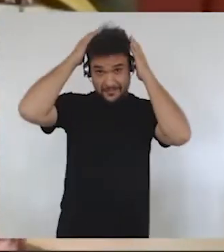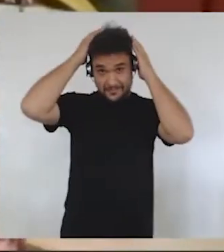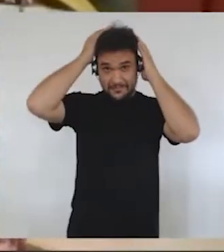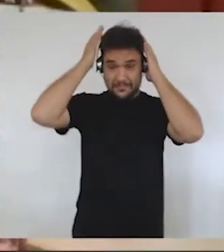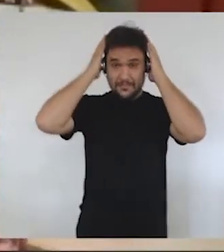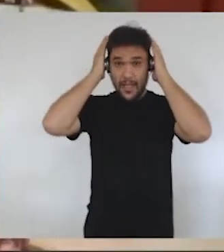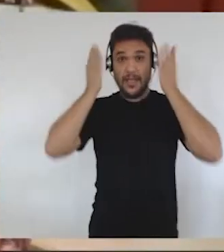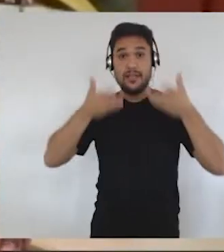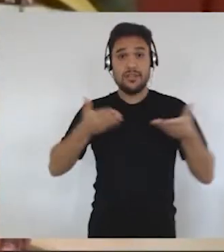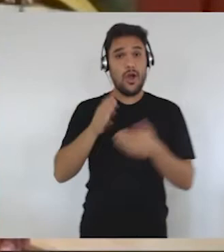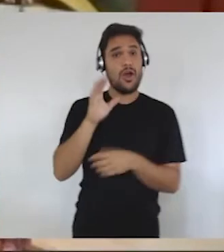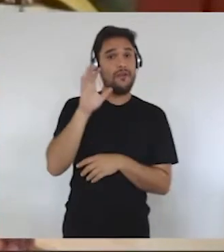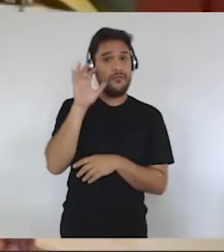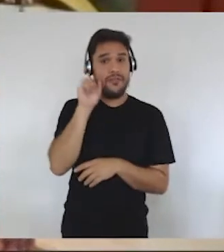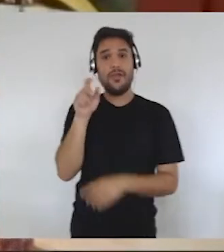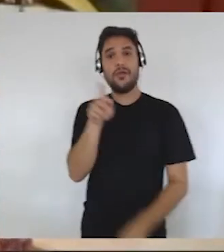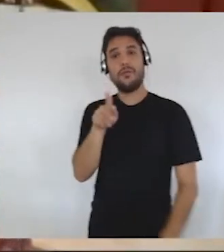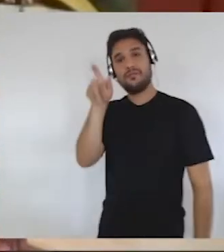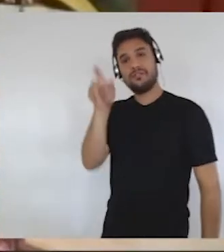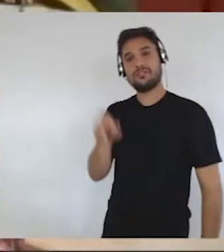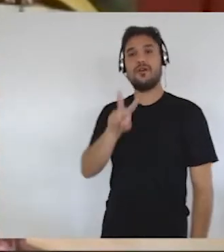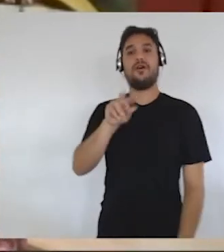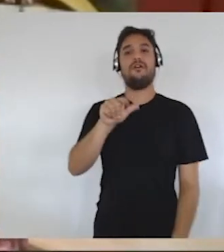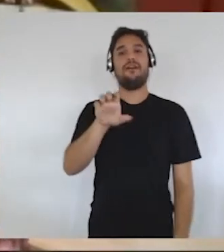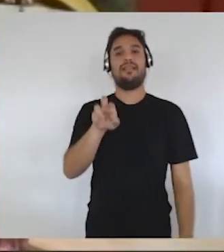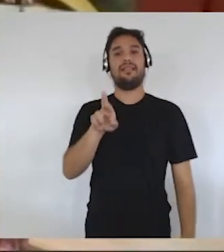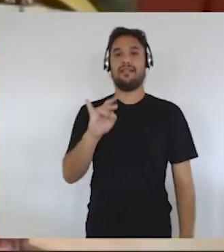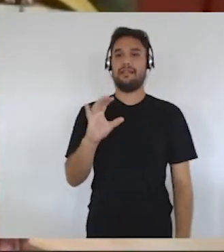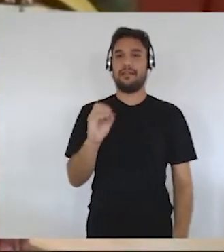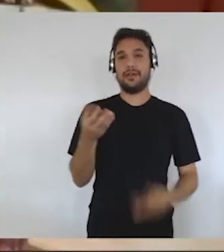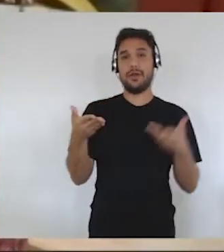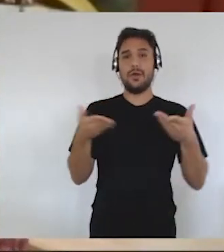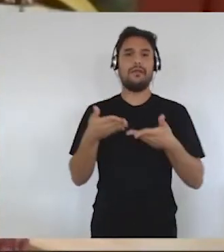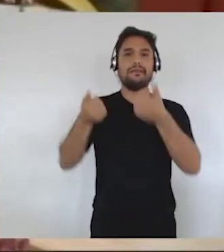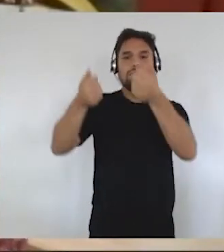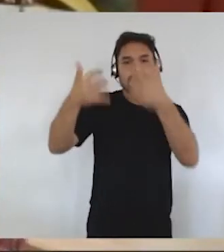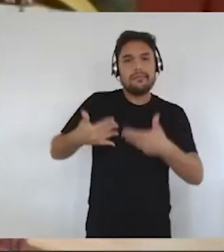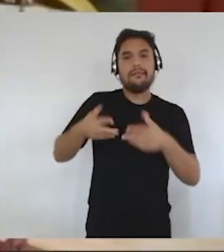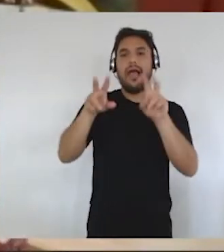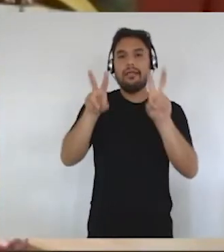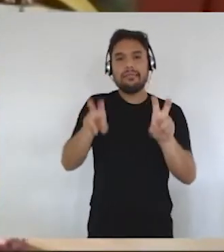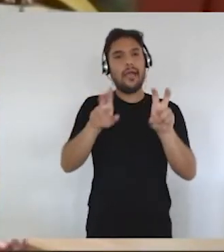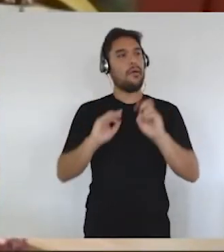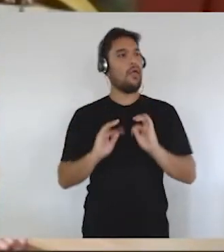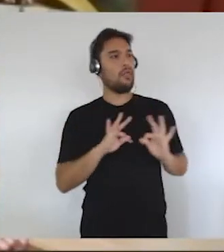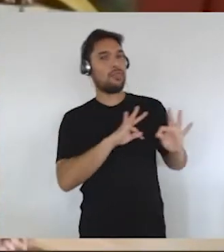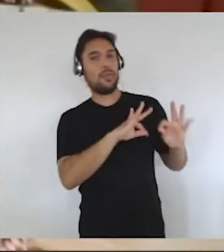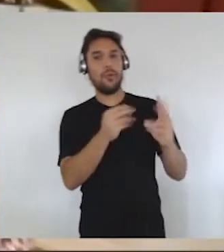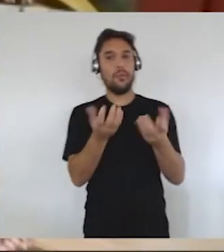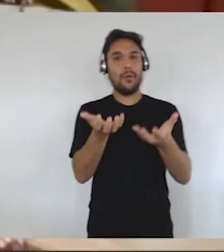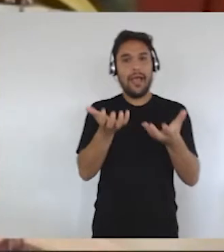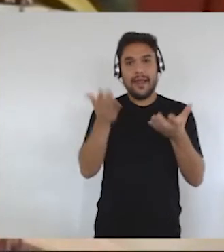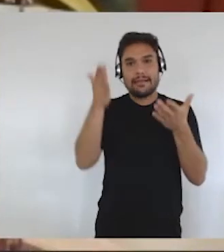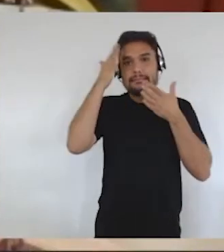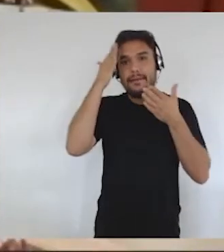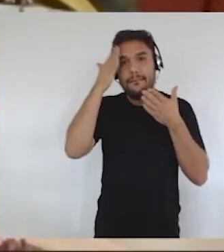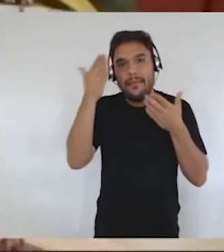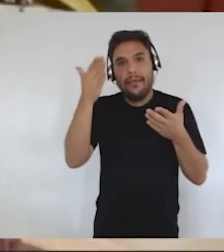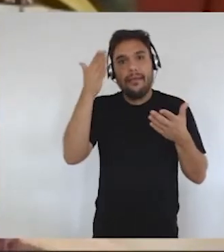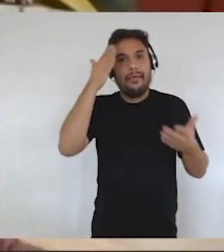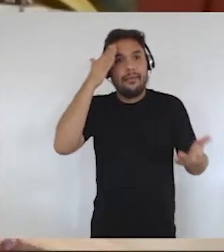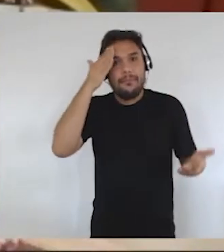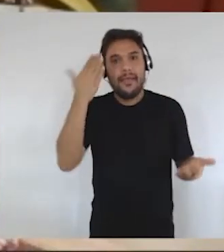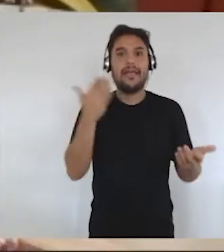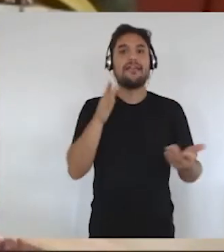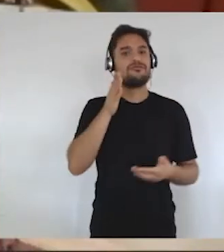a gente vai ouvir o professor Valério Mazzuoli falar do tema que eu acho que está todo mundo querendo saber, né? A gente já viu